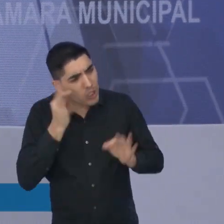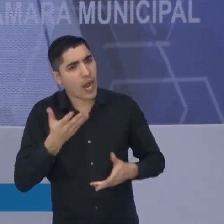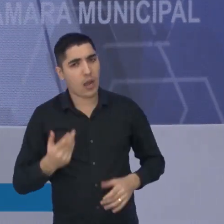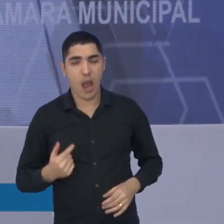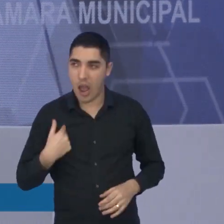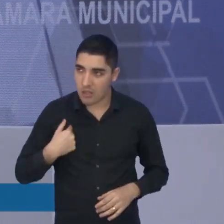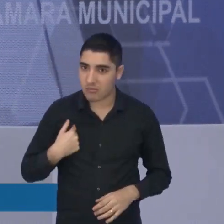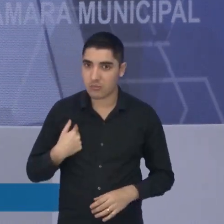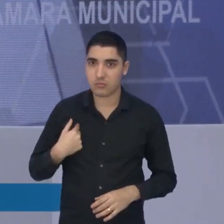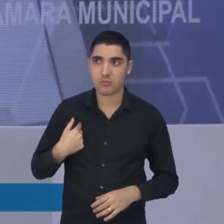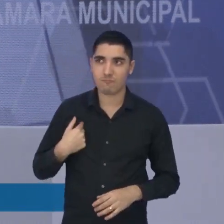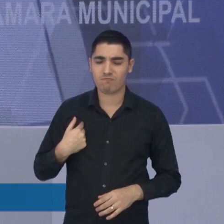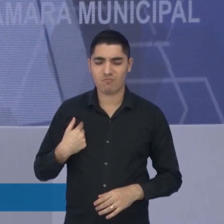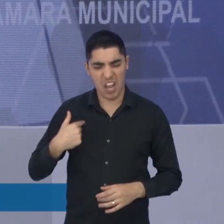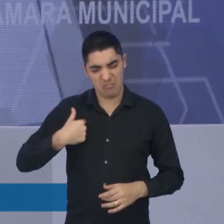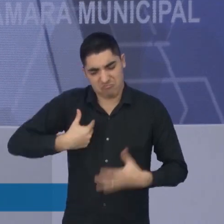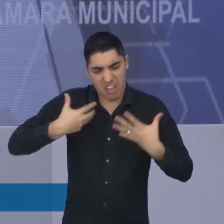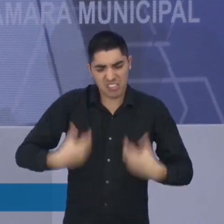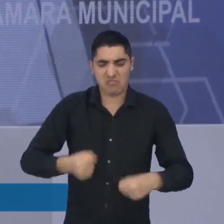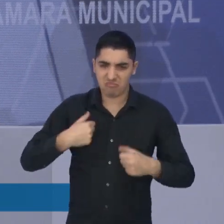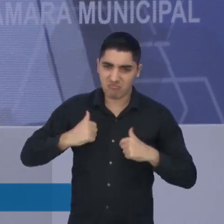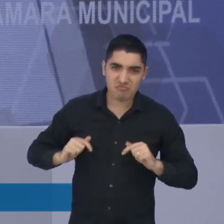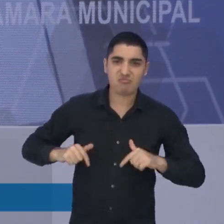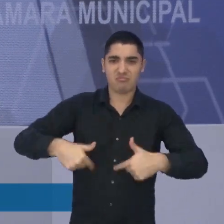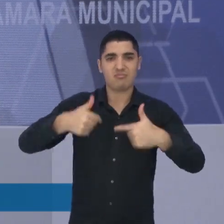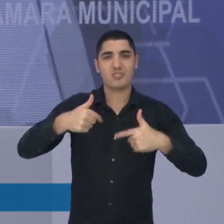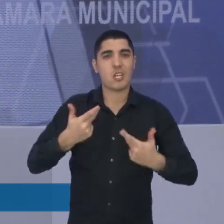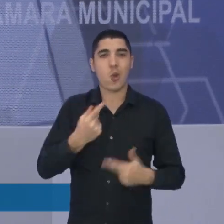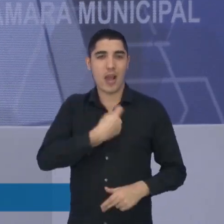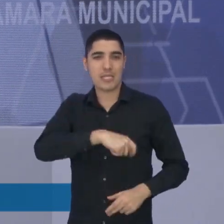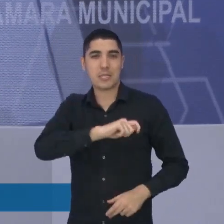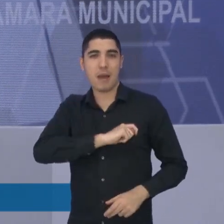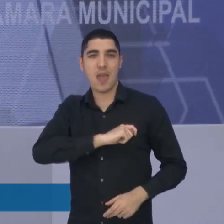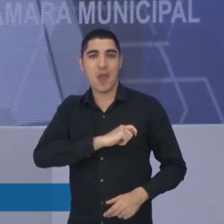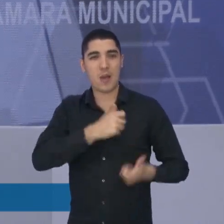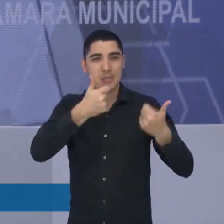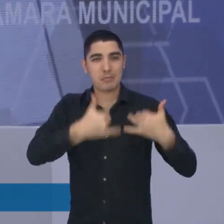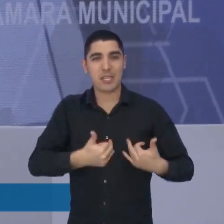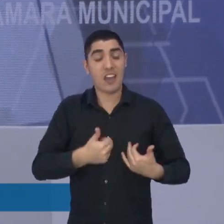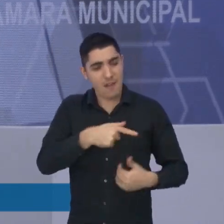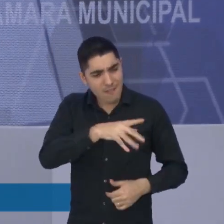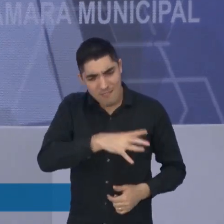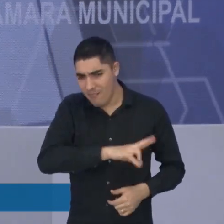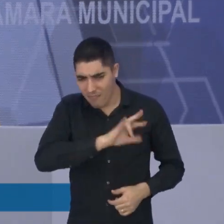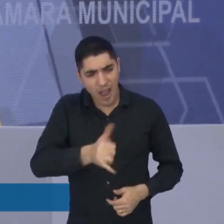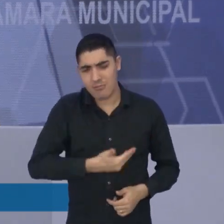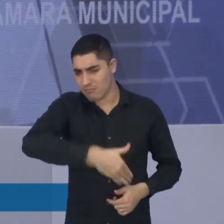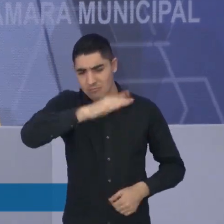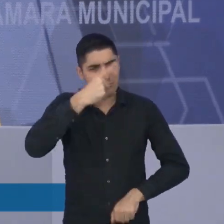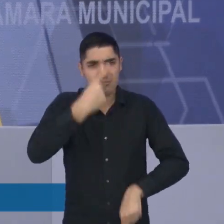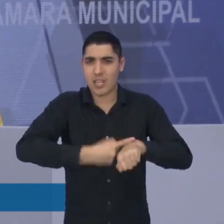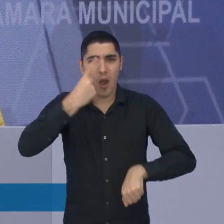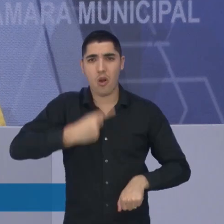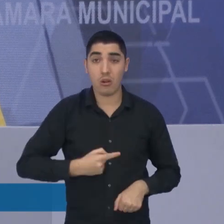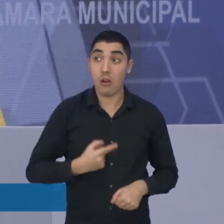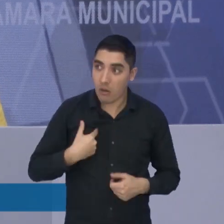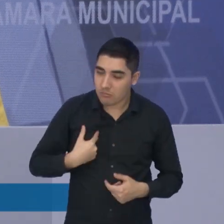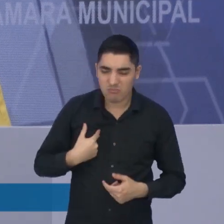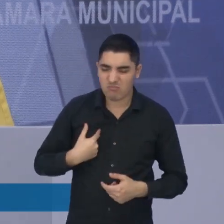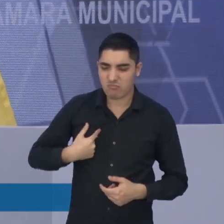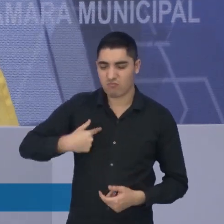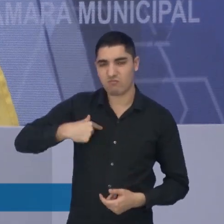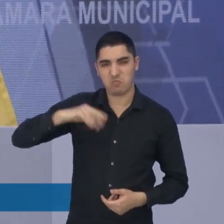assim. Vai, como dizem em espanhol, dizem, né? Lança-se ao ruedo, vai torear, vai no meio. E foi assim que eu